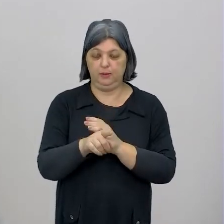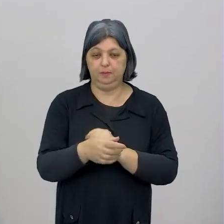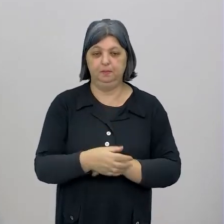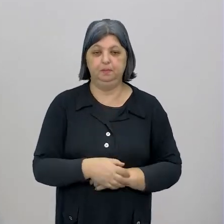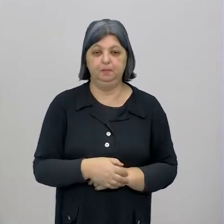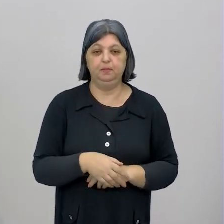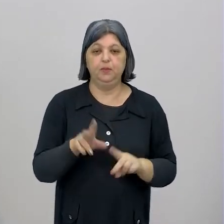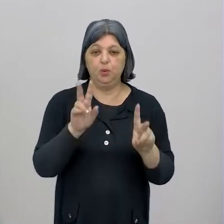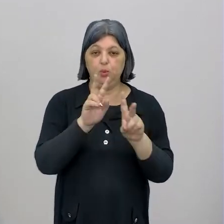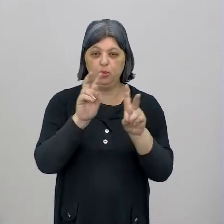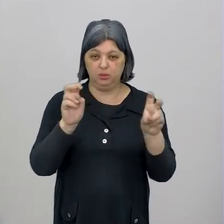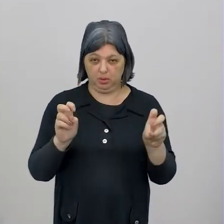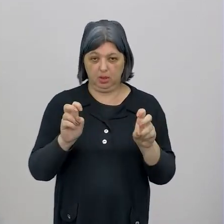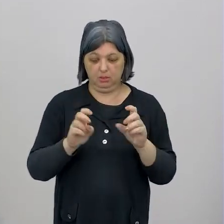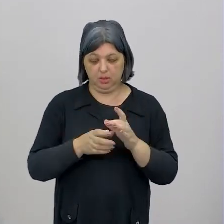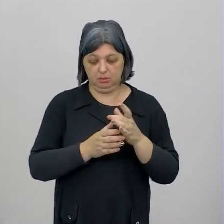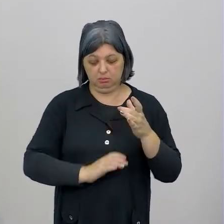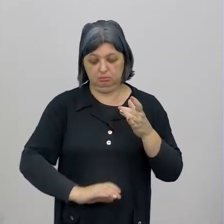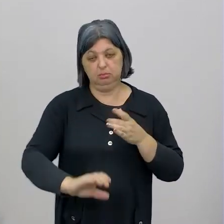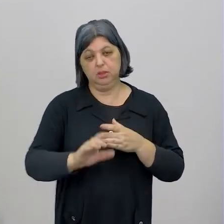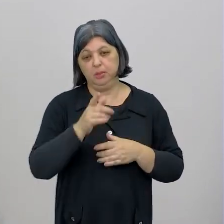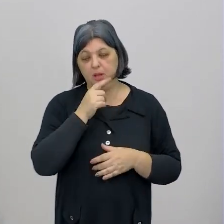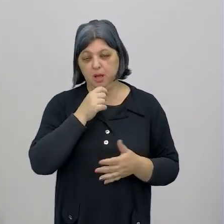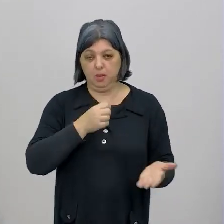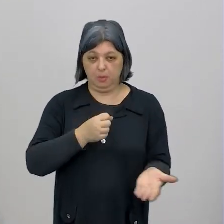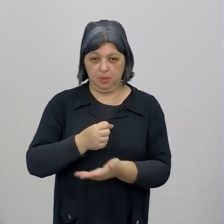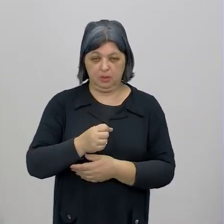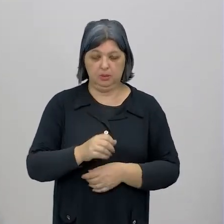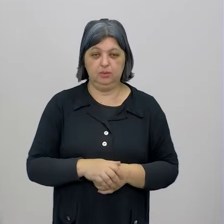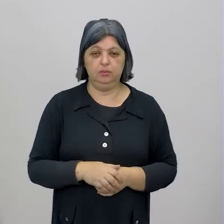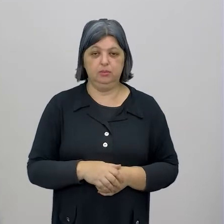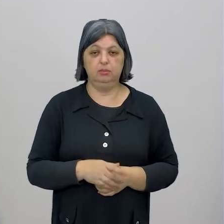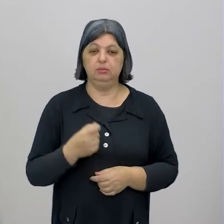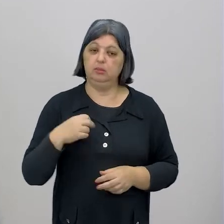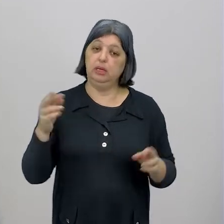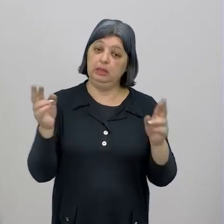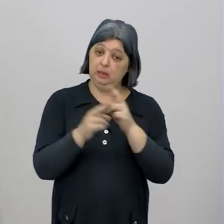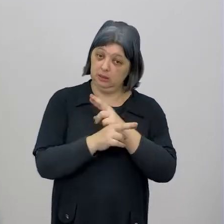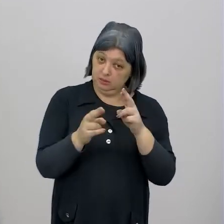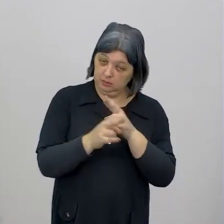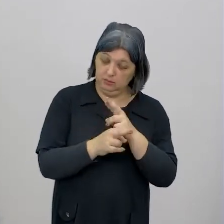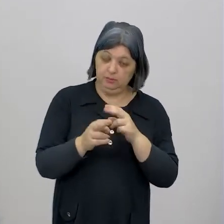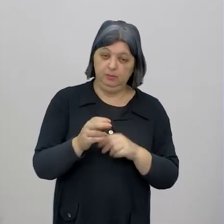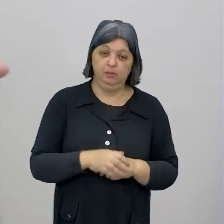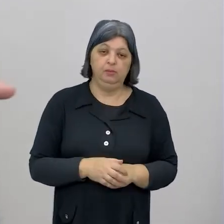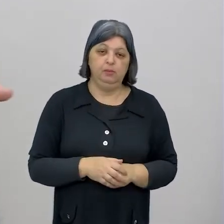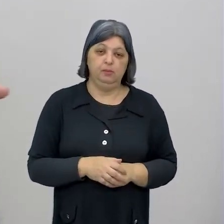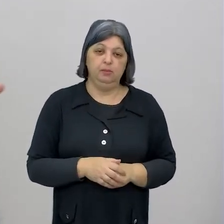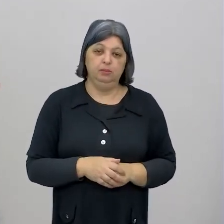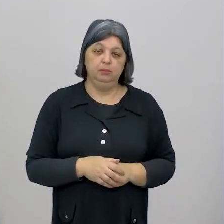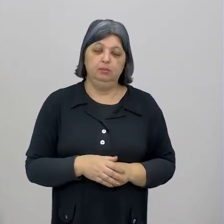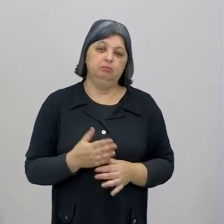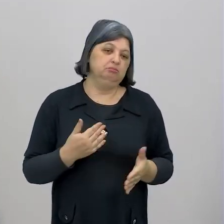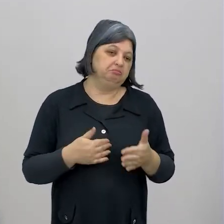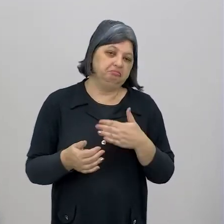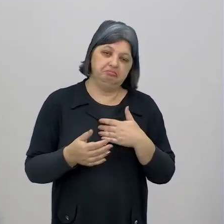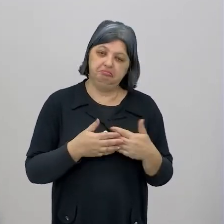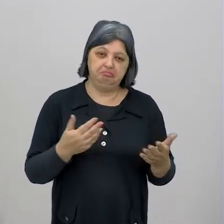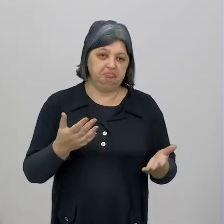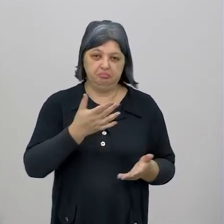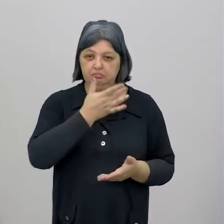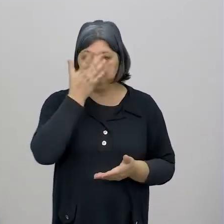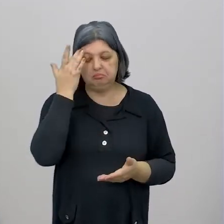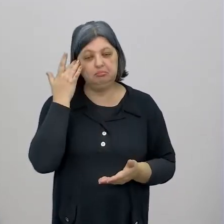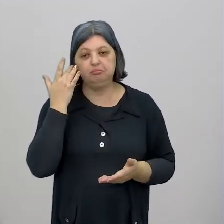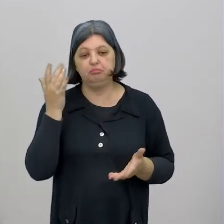sobre esse tema do saneamento básico. Isso se relaciona, saneamento básico, independentemente até da condição social, né?